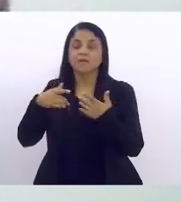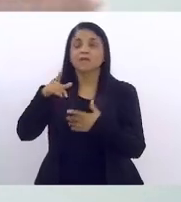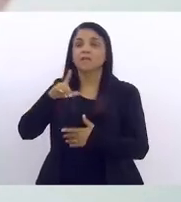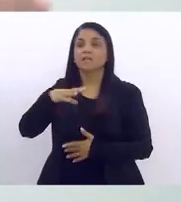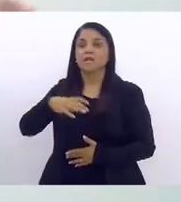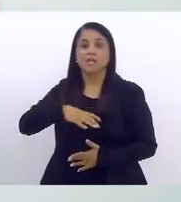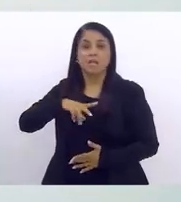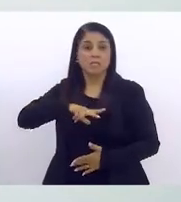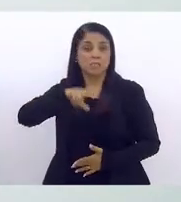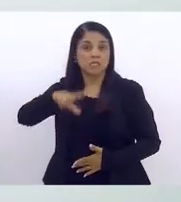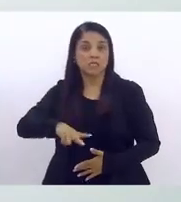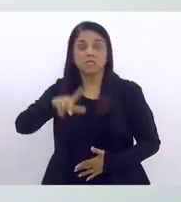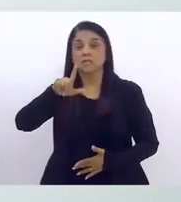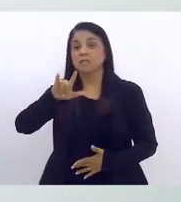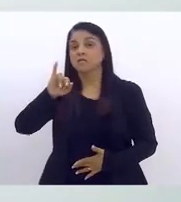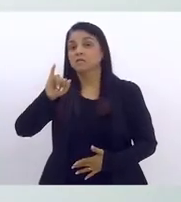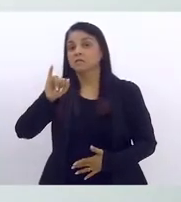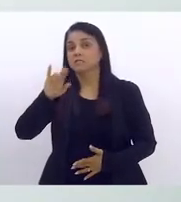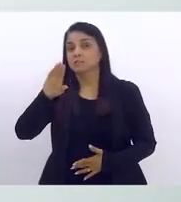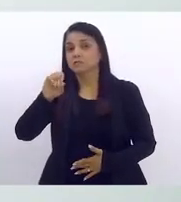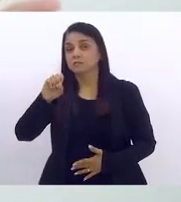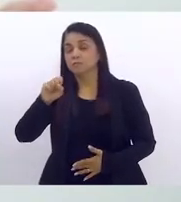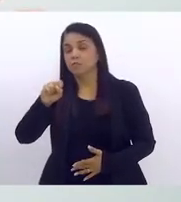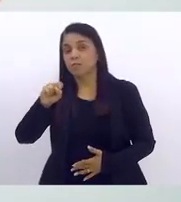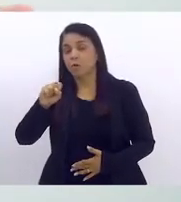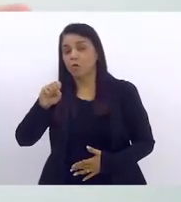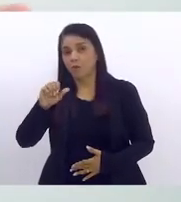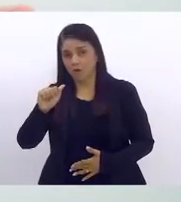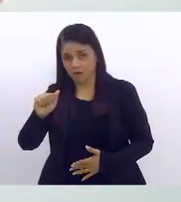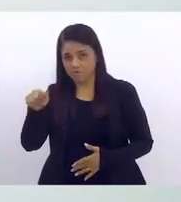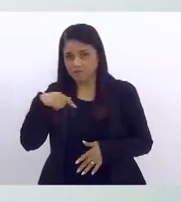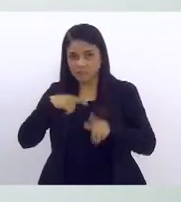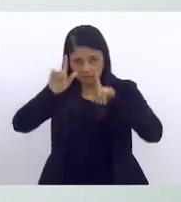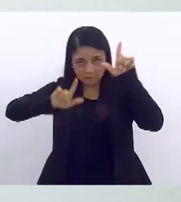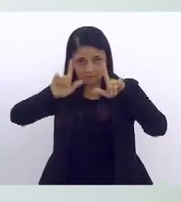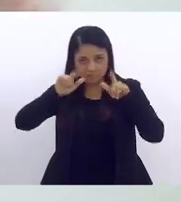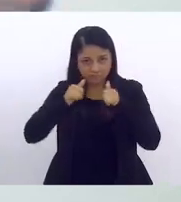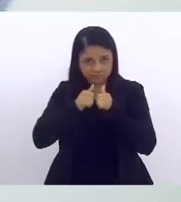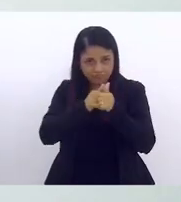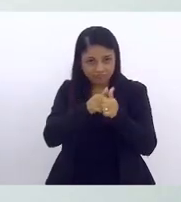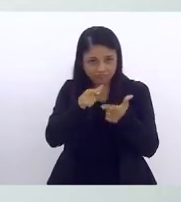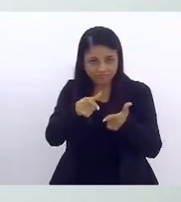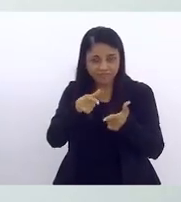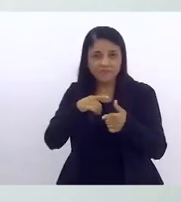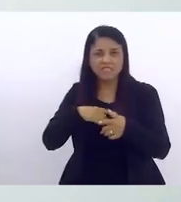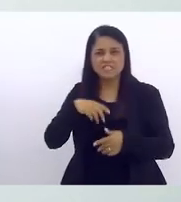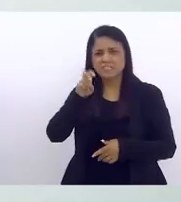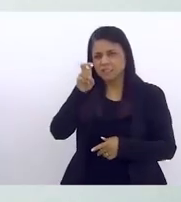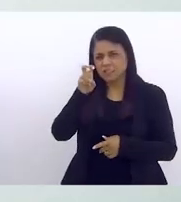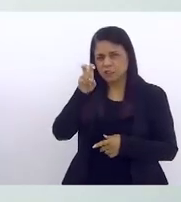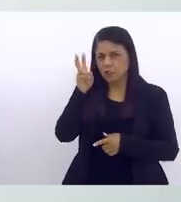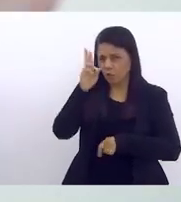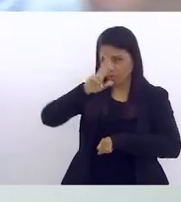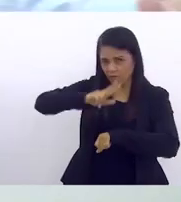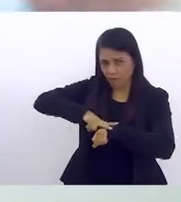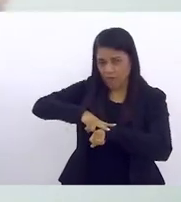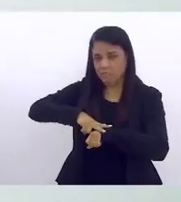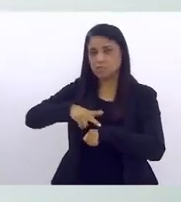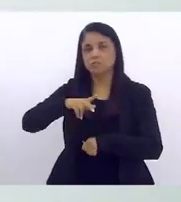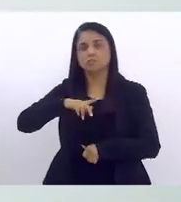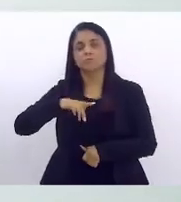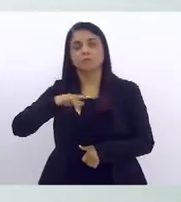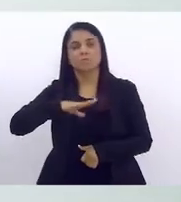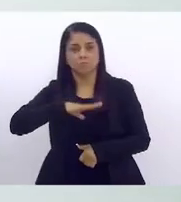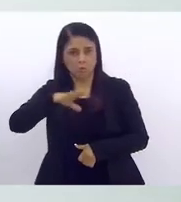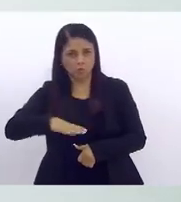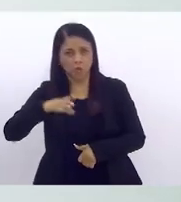Quando o senhor viaja para Lisboa, o senhor se programa? Claro. Claro. Então, o senhor já viajou mais de 5 vezes para Lisboa? Muito mais. Perfeito.